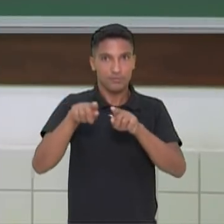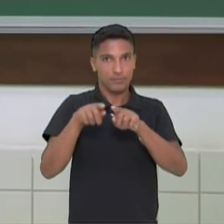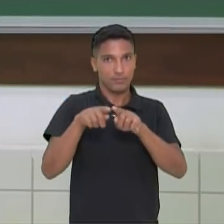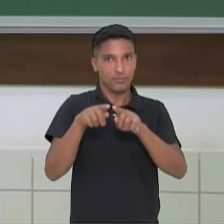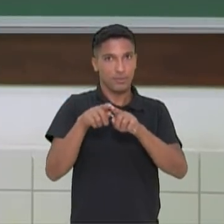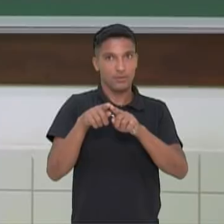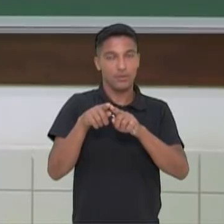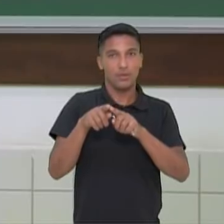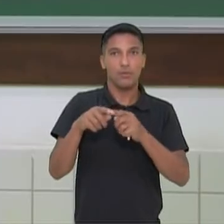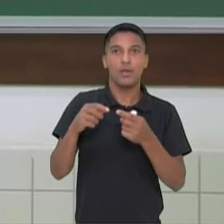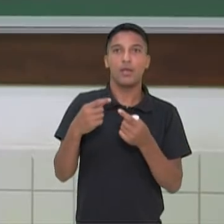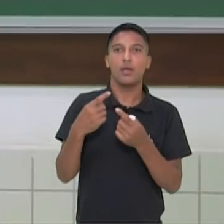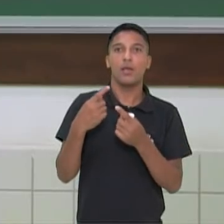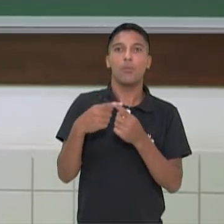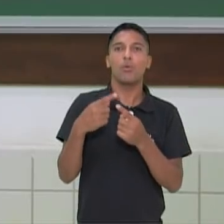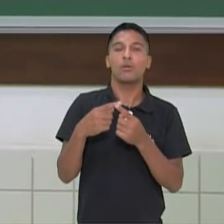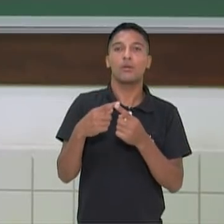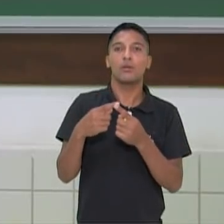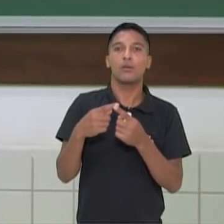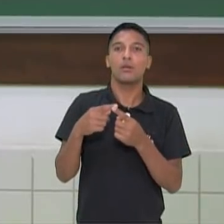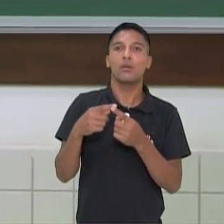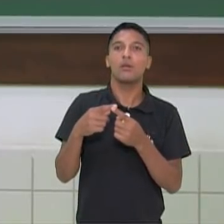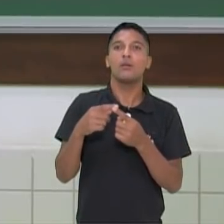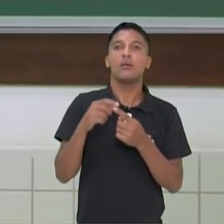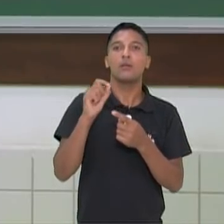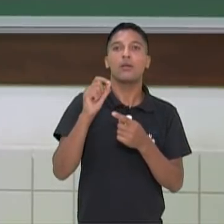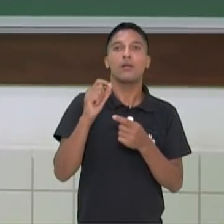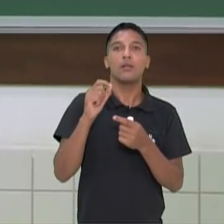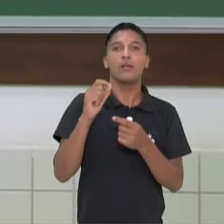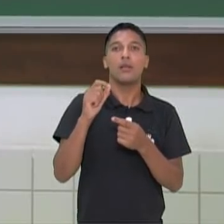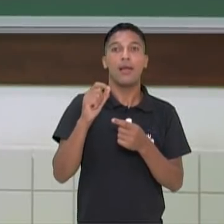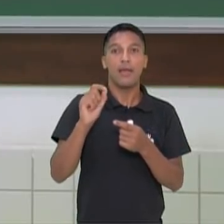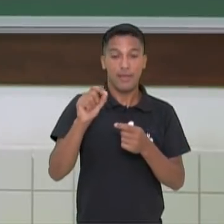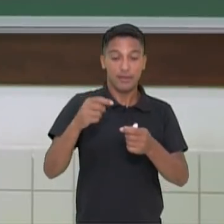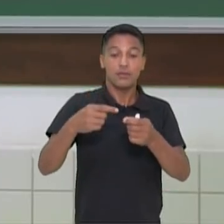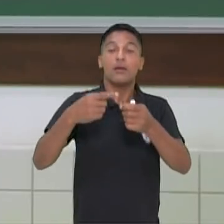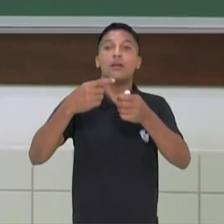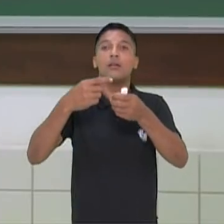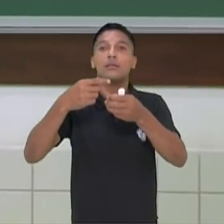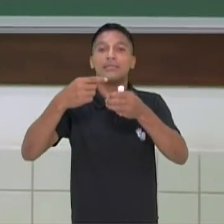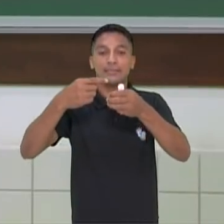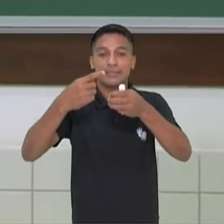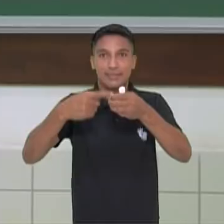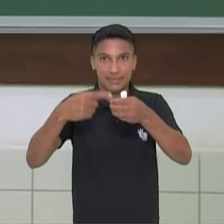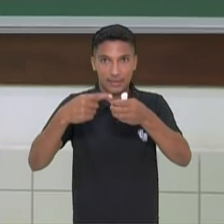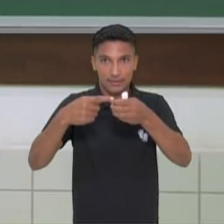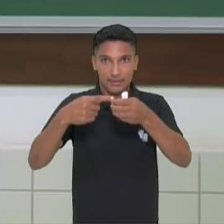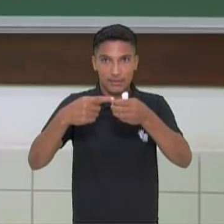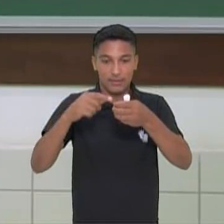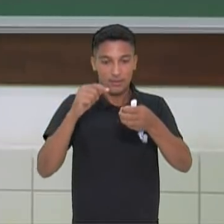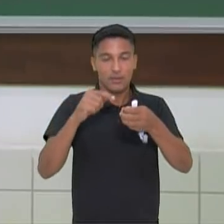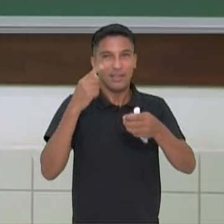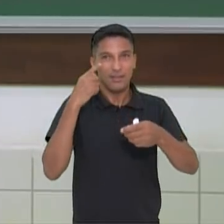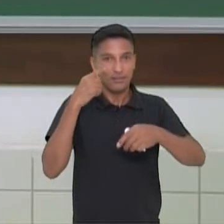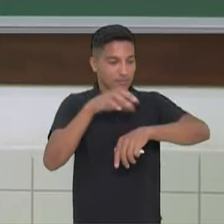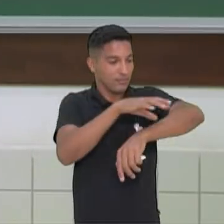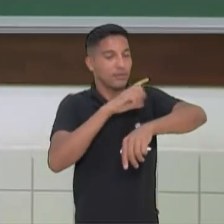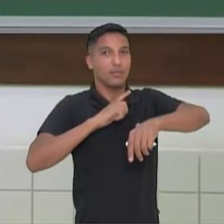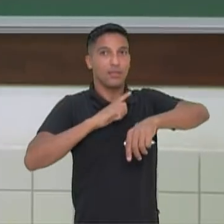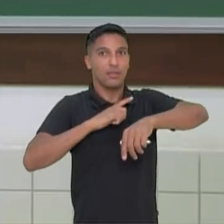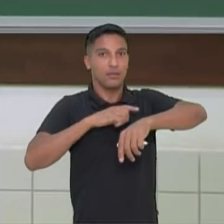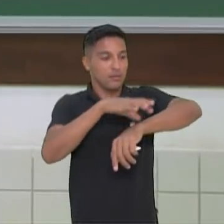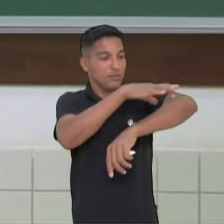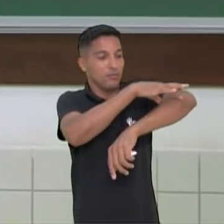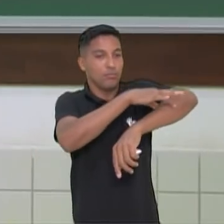copiados de uma estrutura urbana, de uma cidade, né, como por exemplo o famoso corrimão, né, a gente